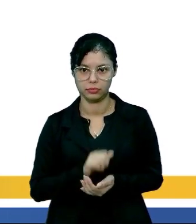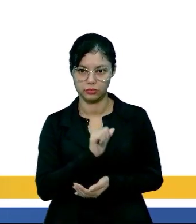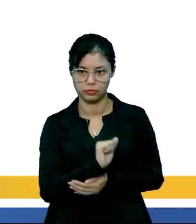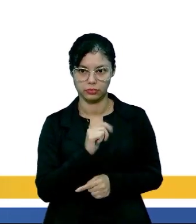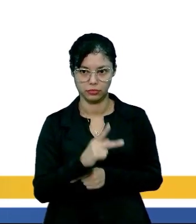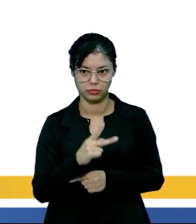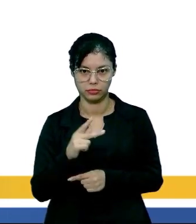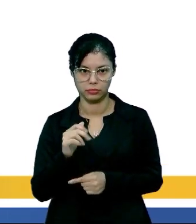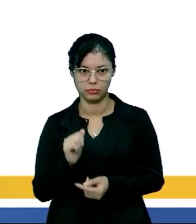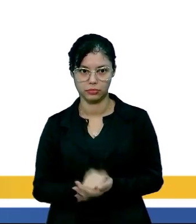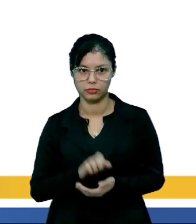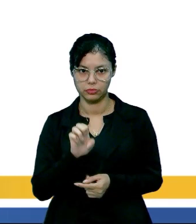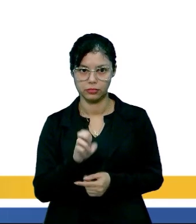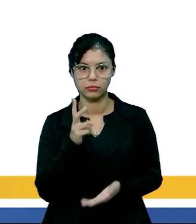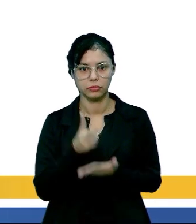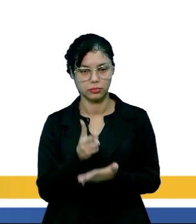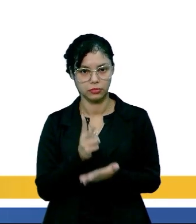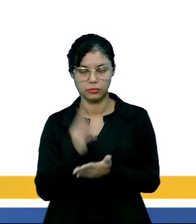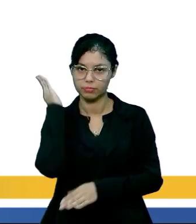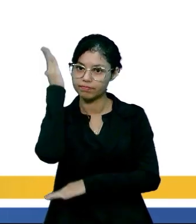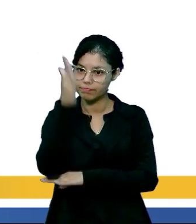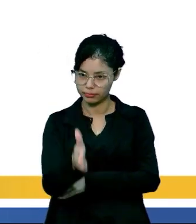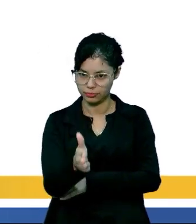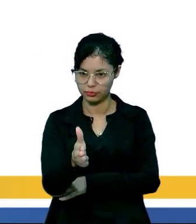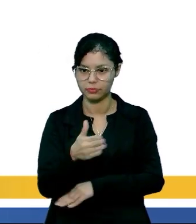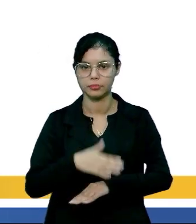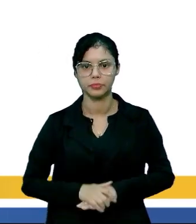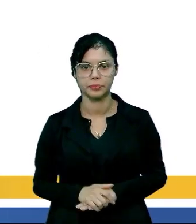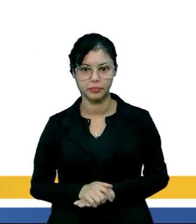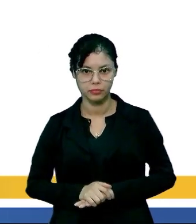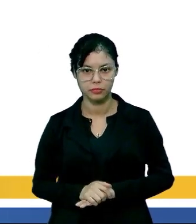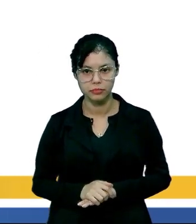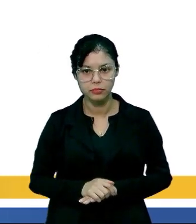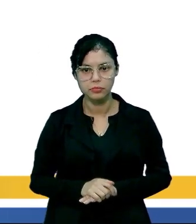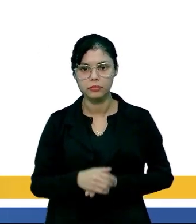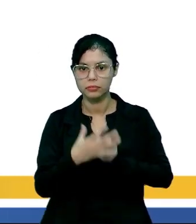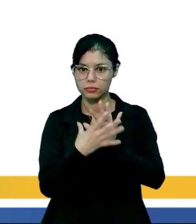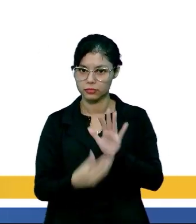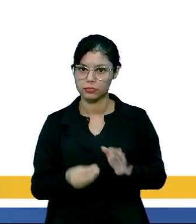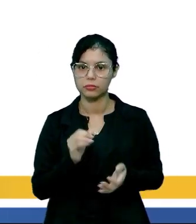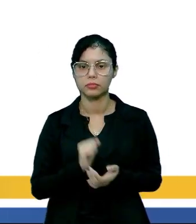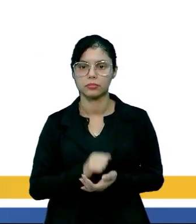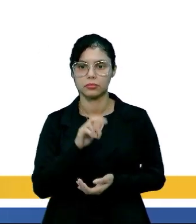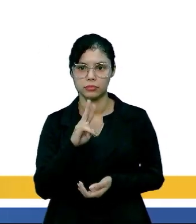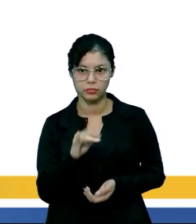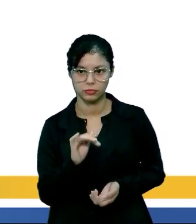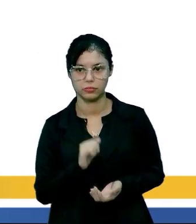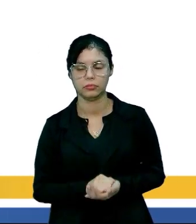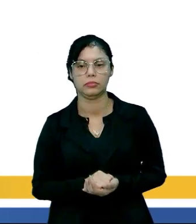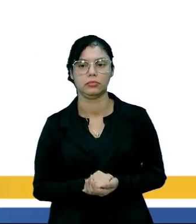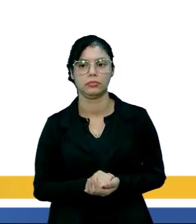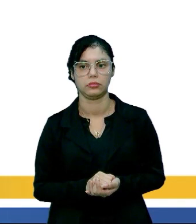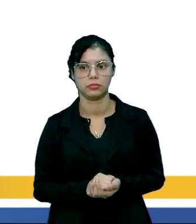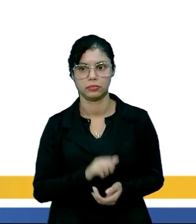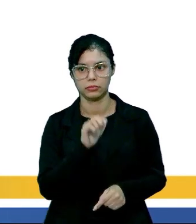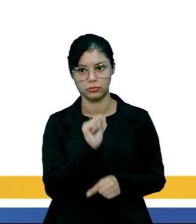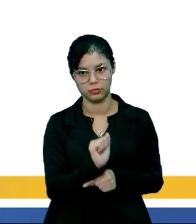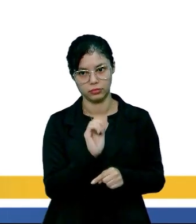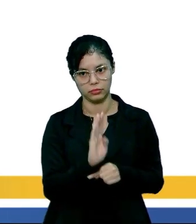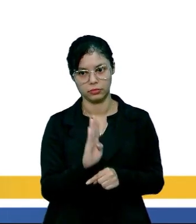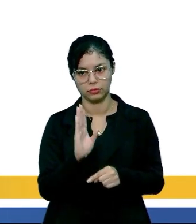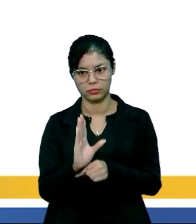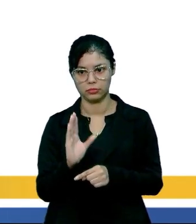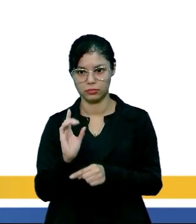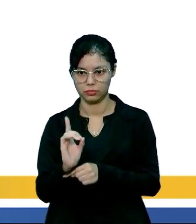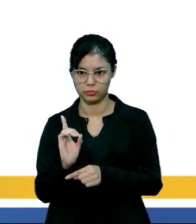P e E estão em uma mesma reta. Logo, a projeção ortogonal do corrimão